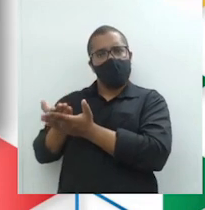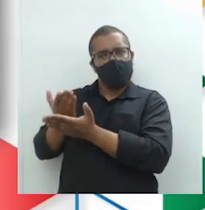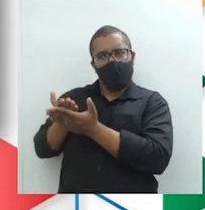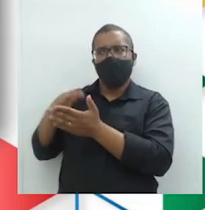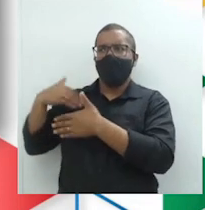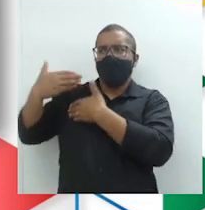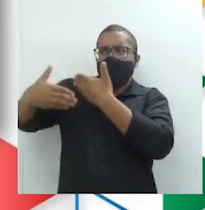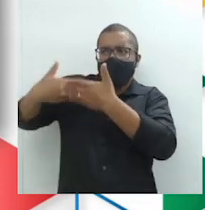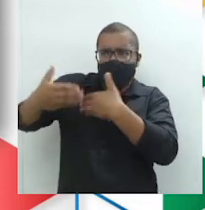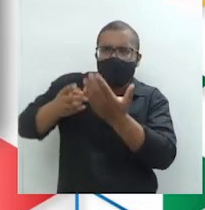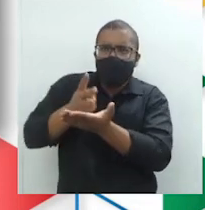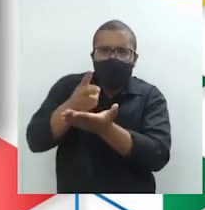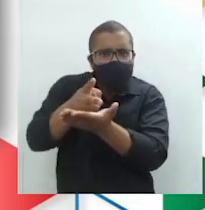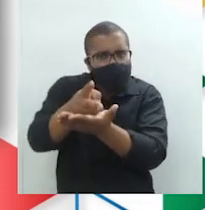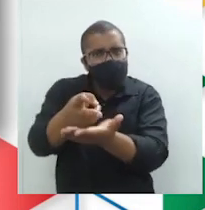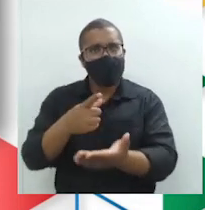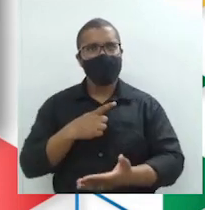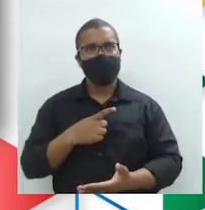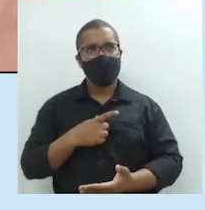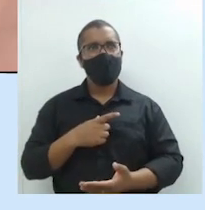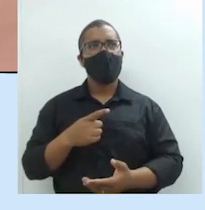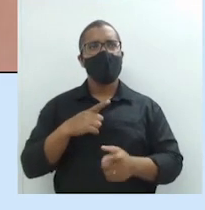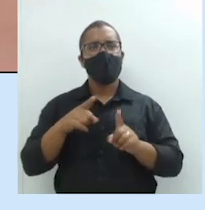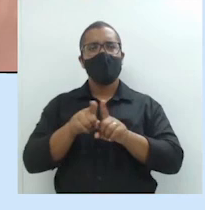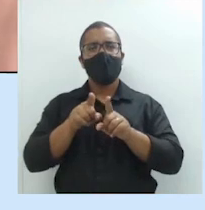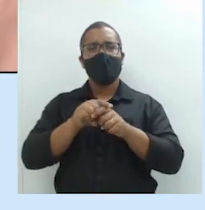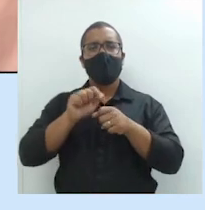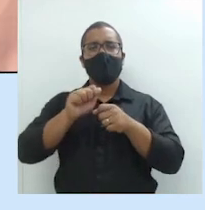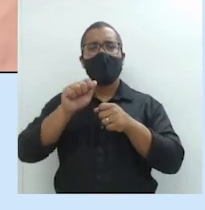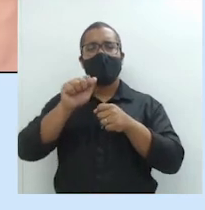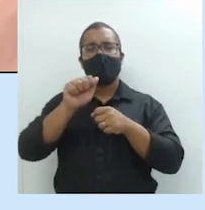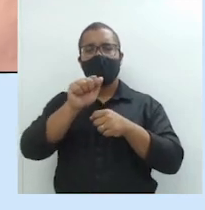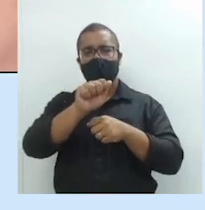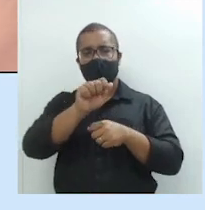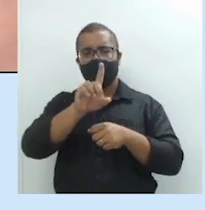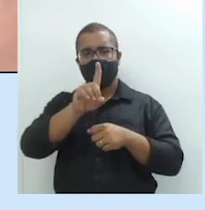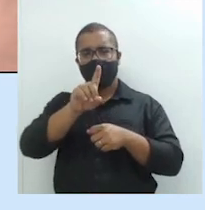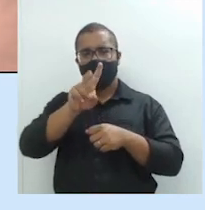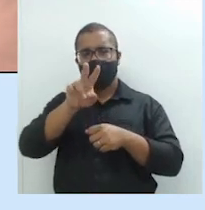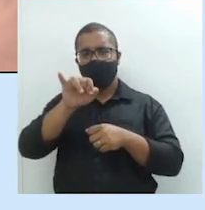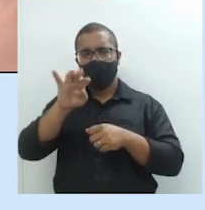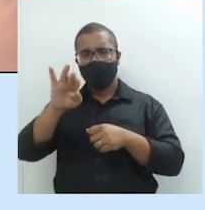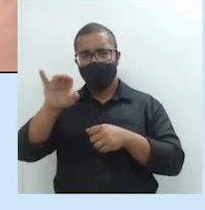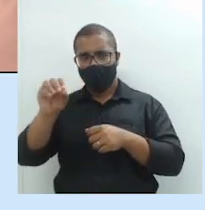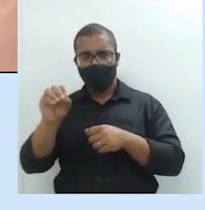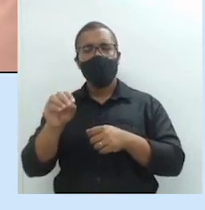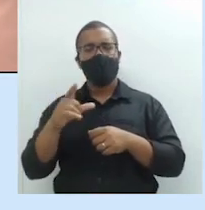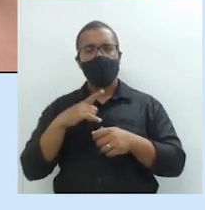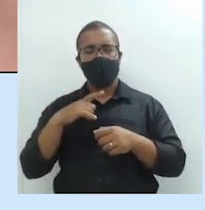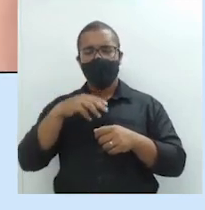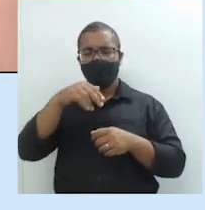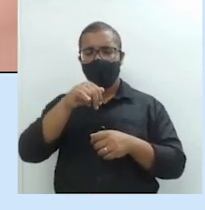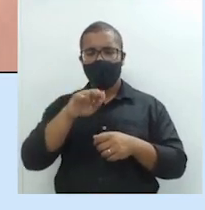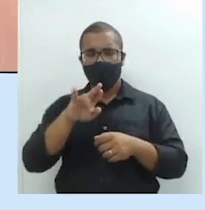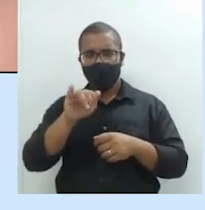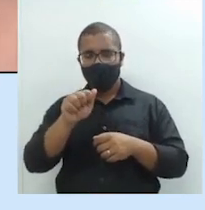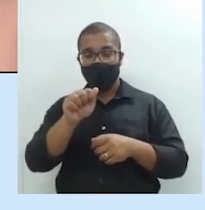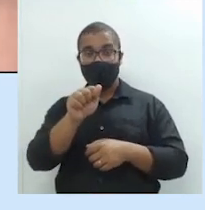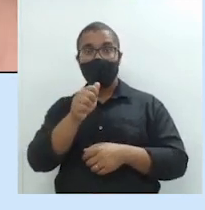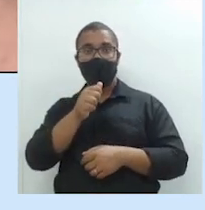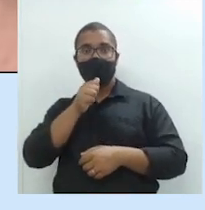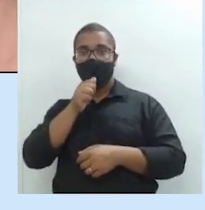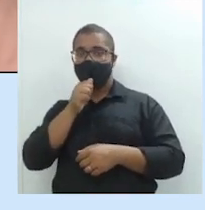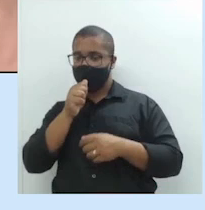antes. Aqui eu tenho certos advérbios também. Maria ainda não retornou a casa. Quando eu digo Maria ainda